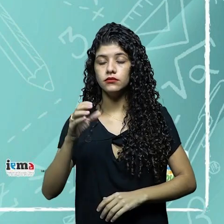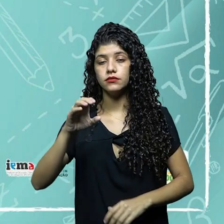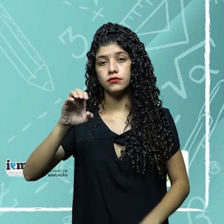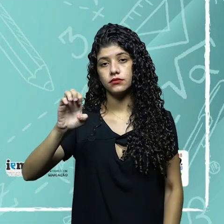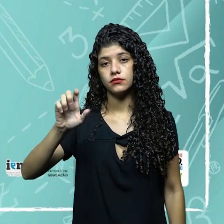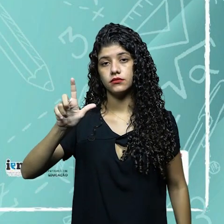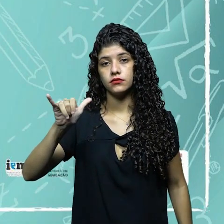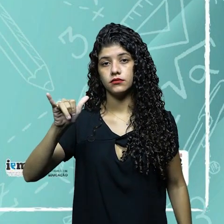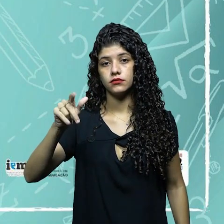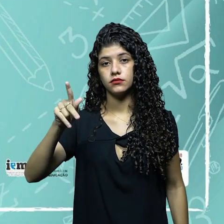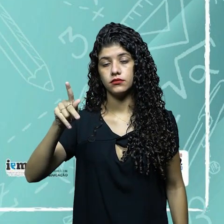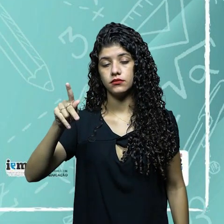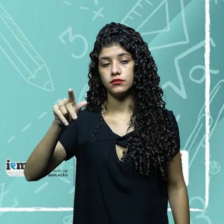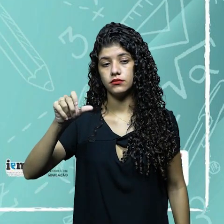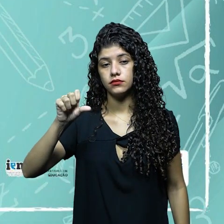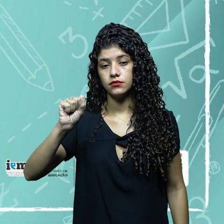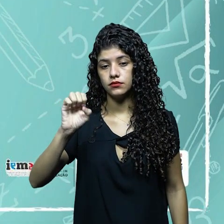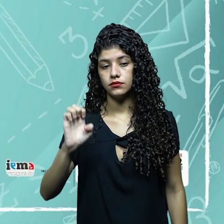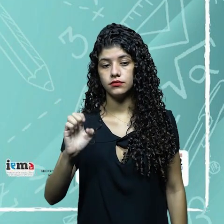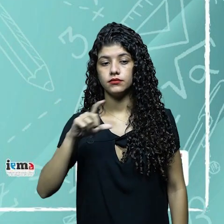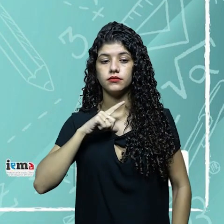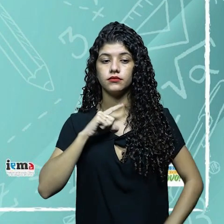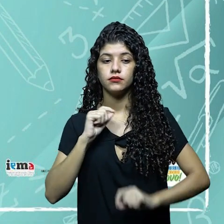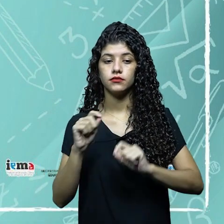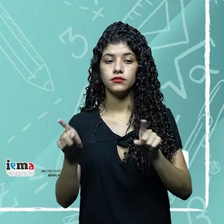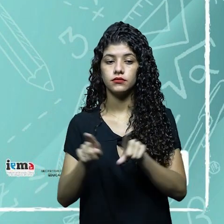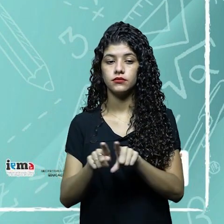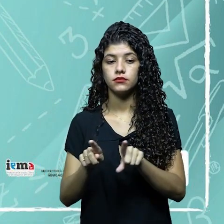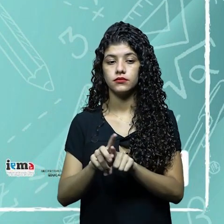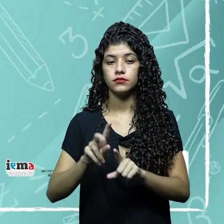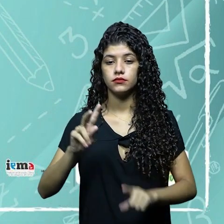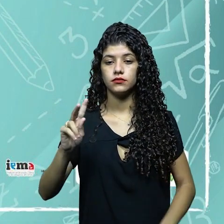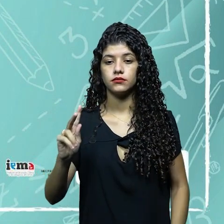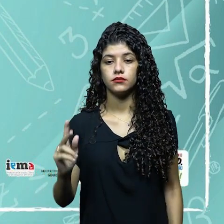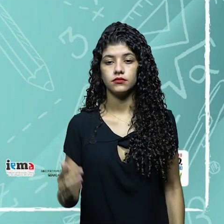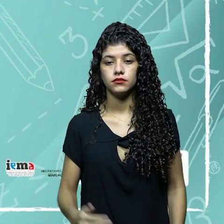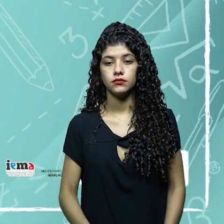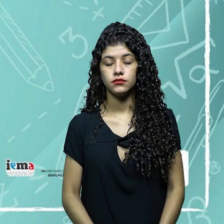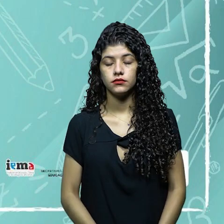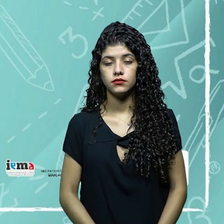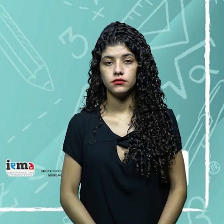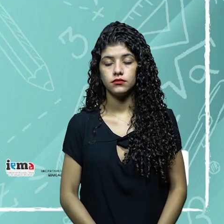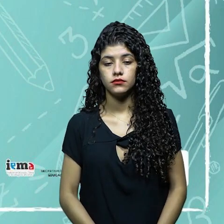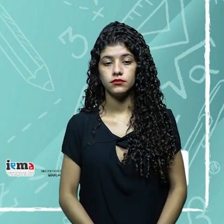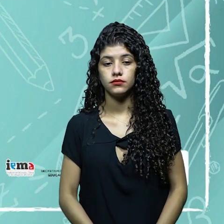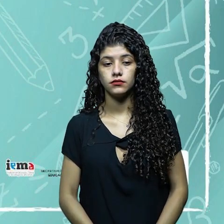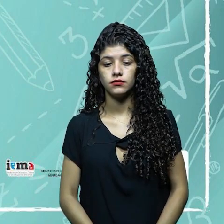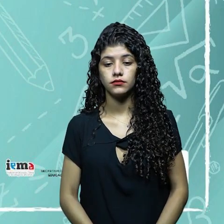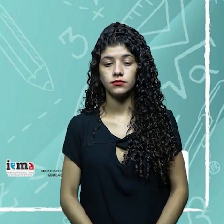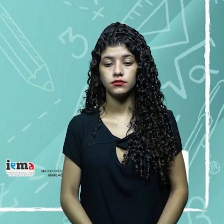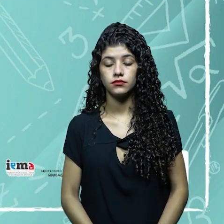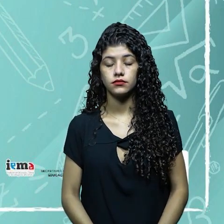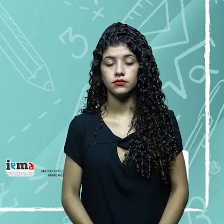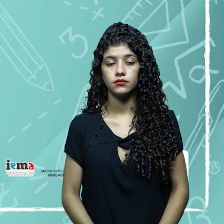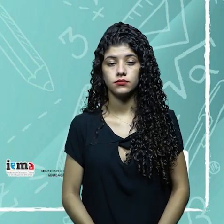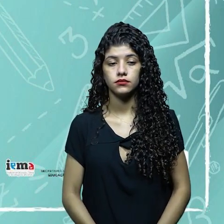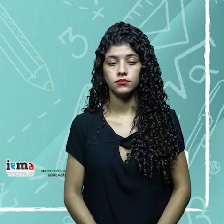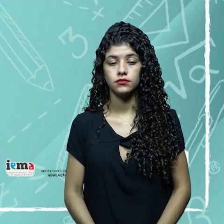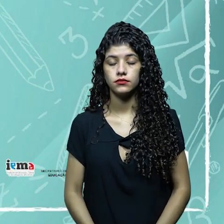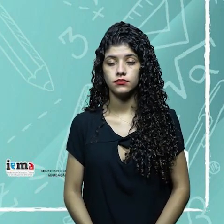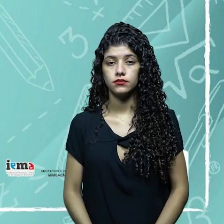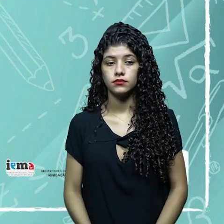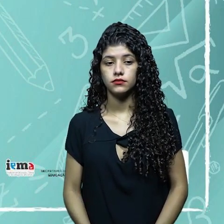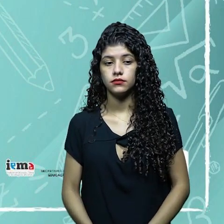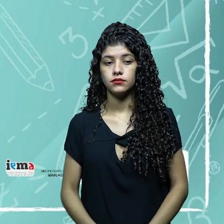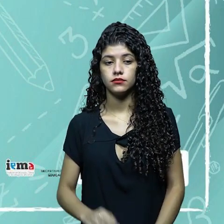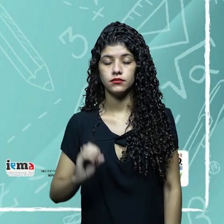a sua elipse, desse tipo, né, do centro. Aí tem essa outra do eixo fim também, certo?